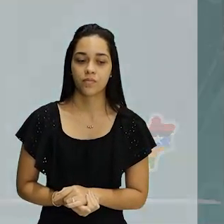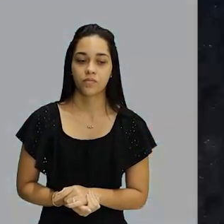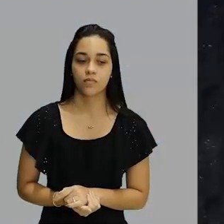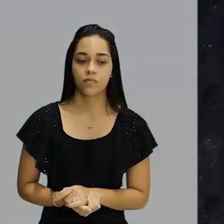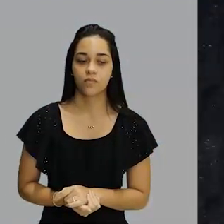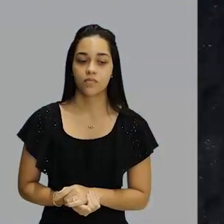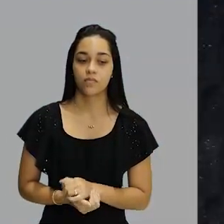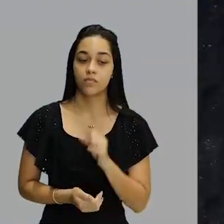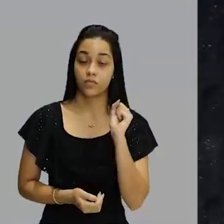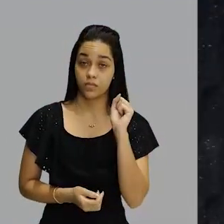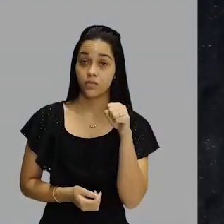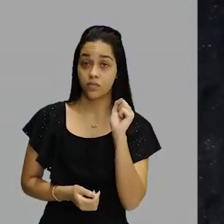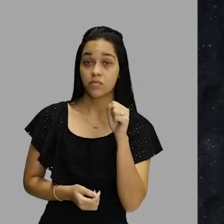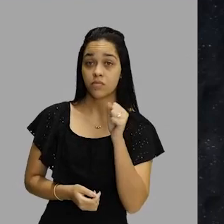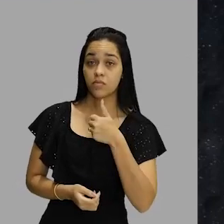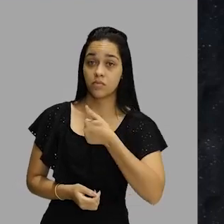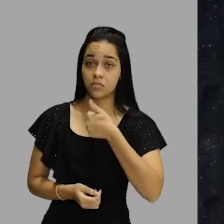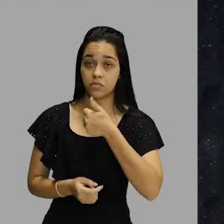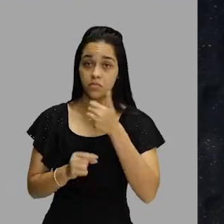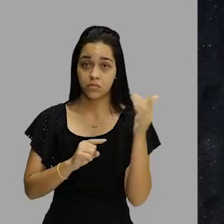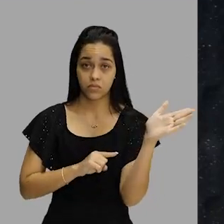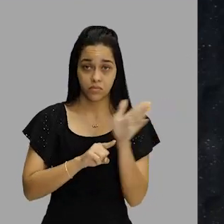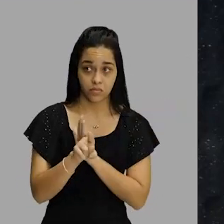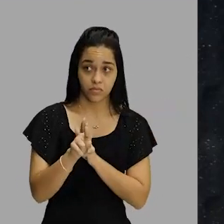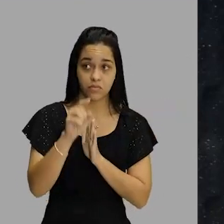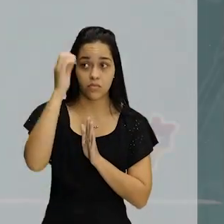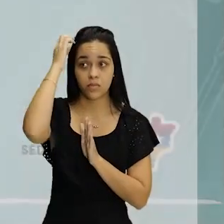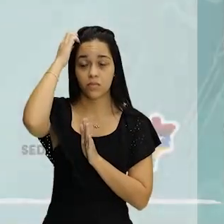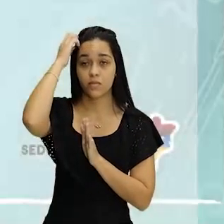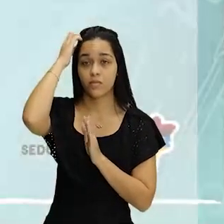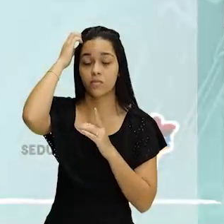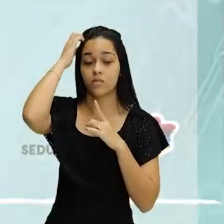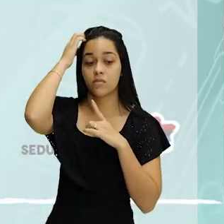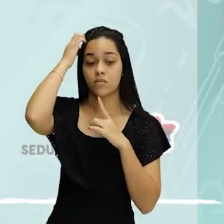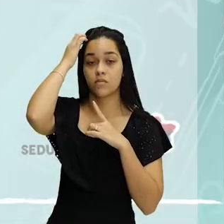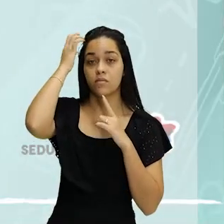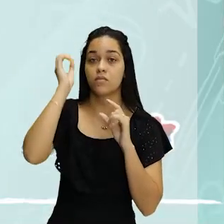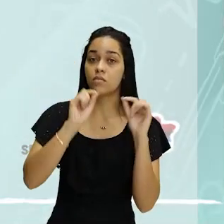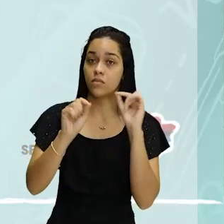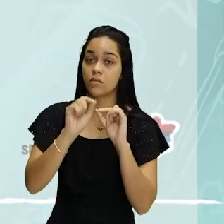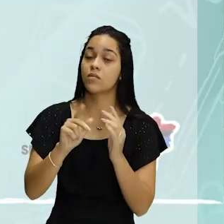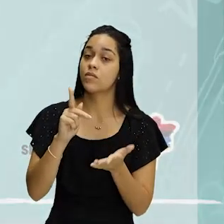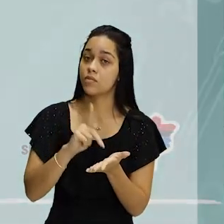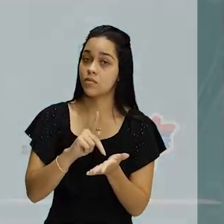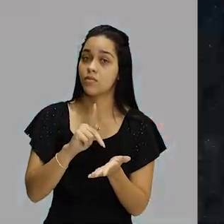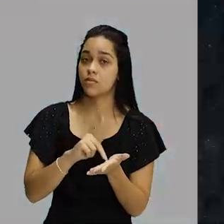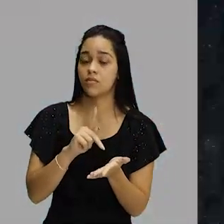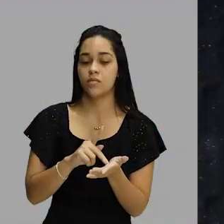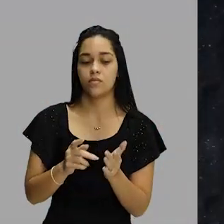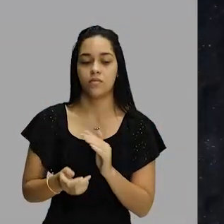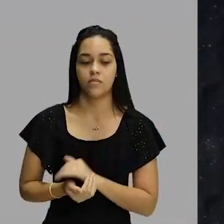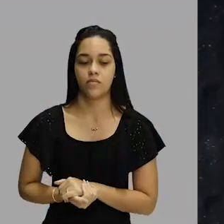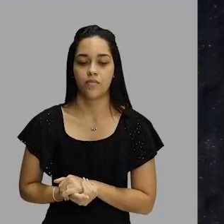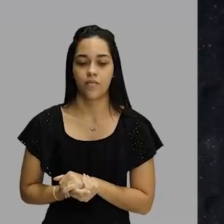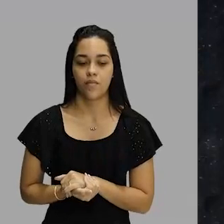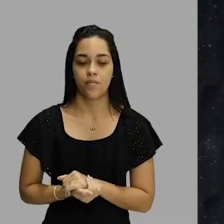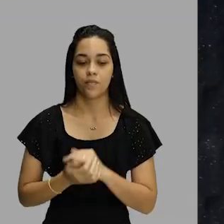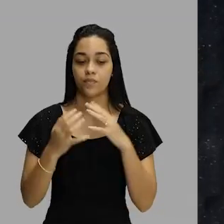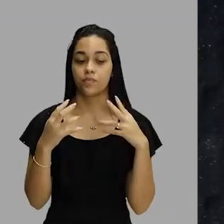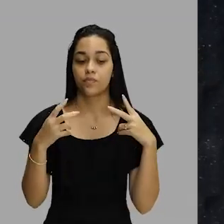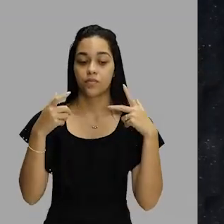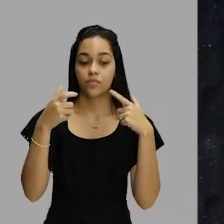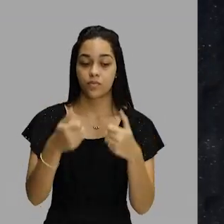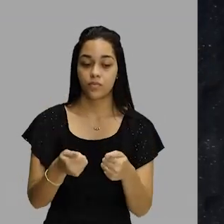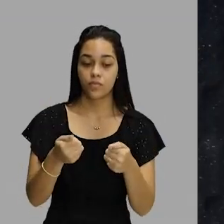Realmente, essa primeira afirmativa aqui, ela constitui uma afirmativa verdadeira. Todo e qualquer